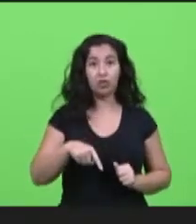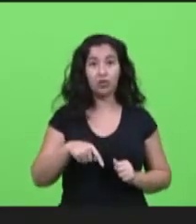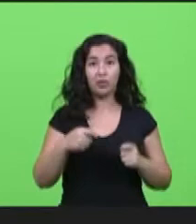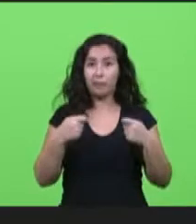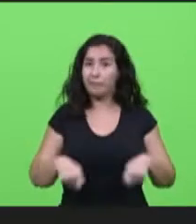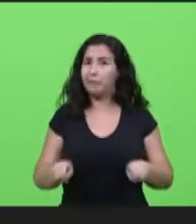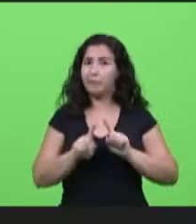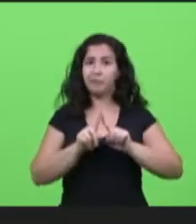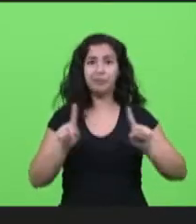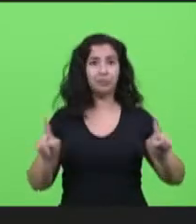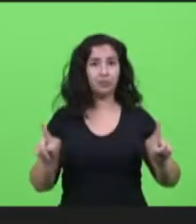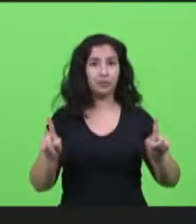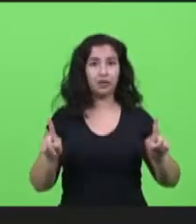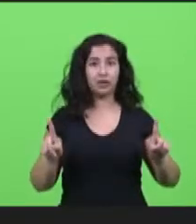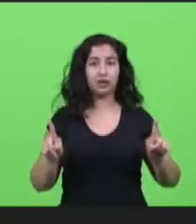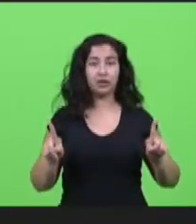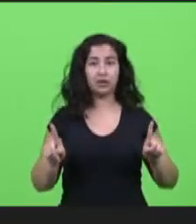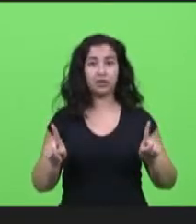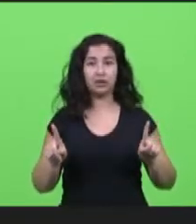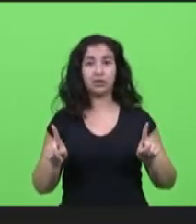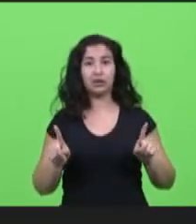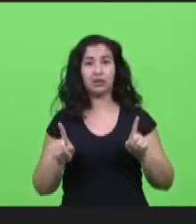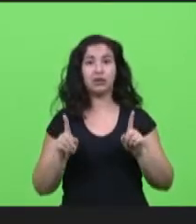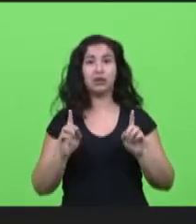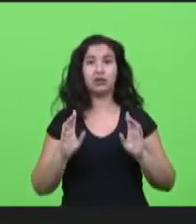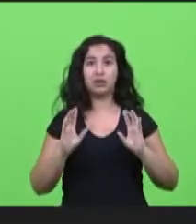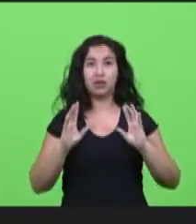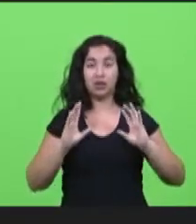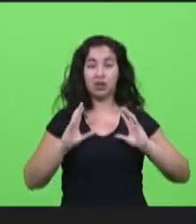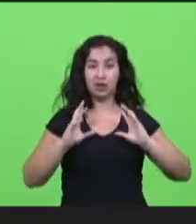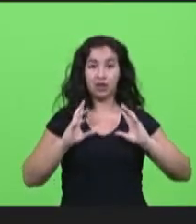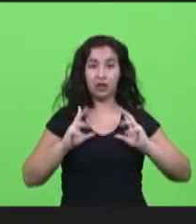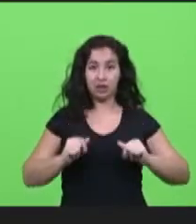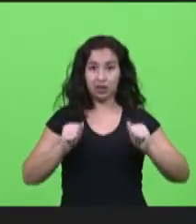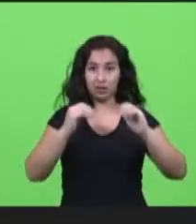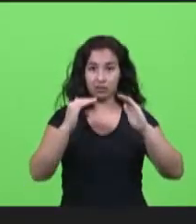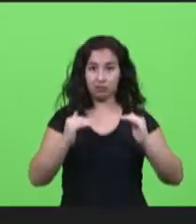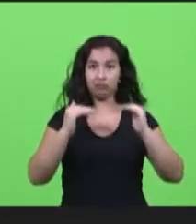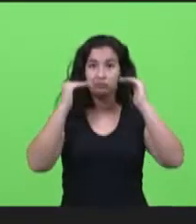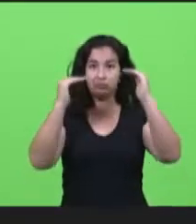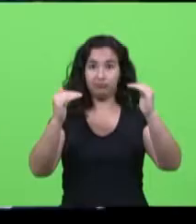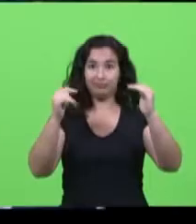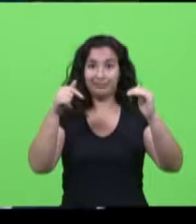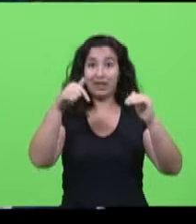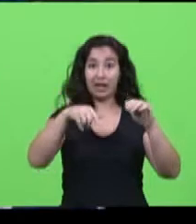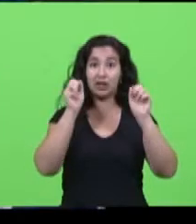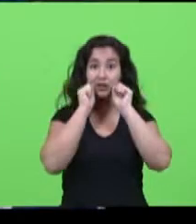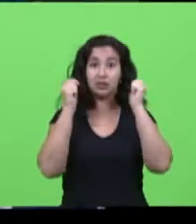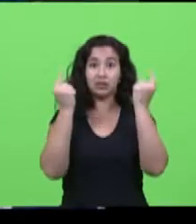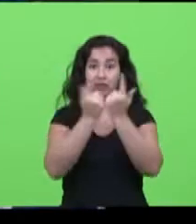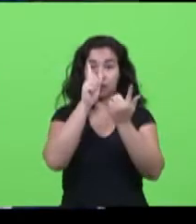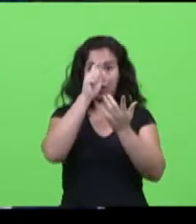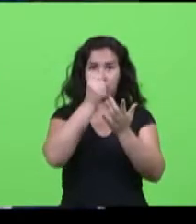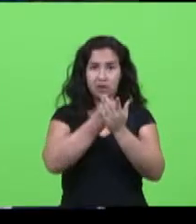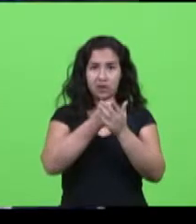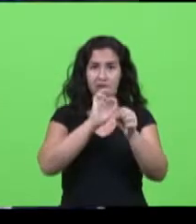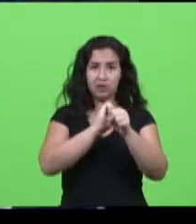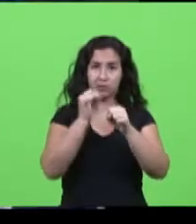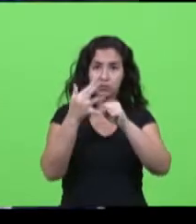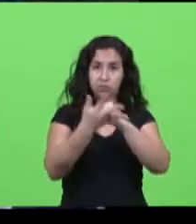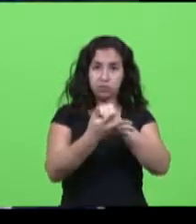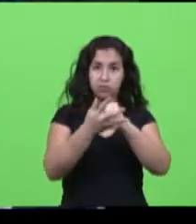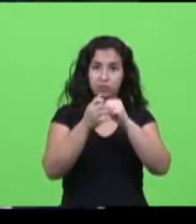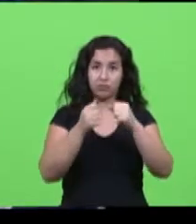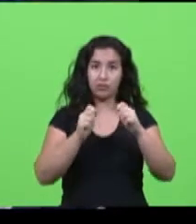ter autoridades sanitárias no Estado. A Assembleia decide como enfrentar essa pandemia. E eu acho que isso é um risco. É